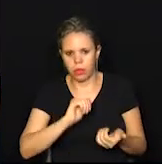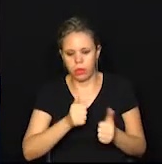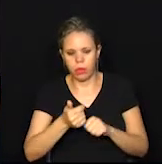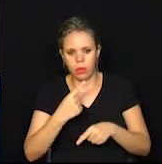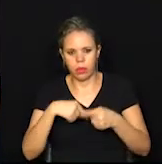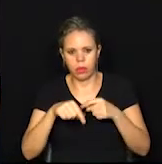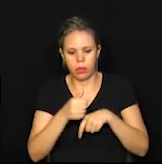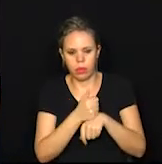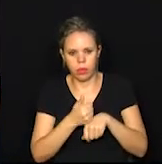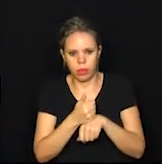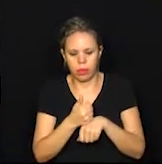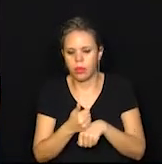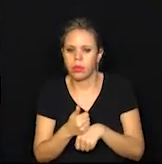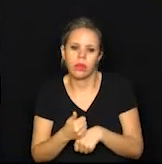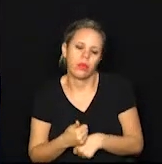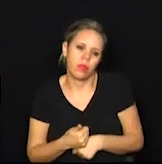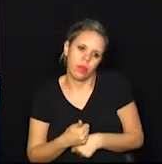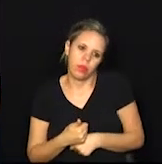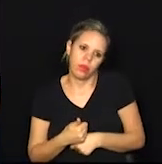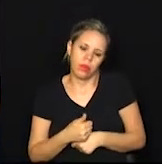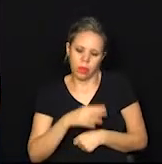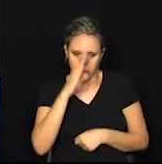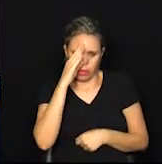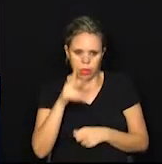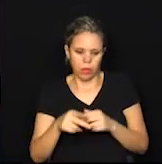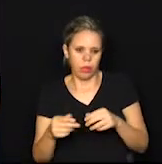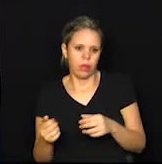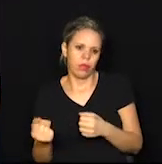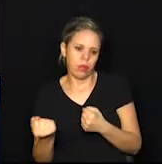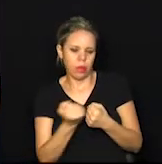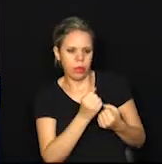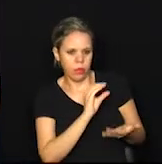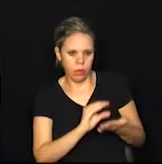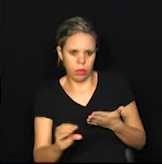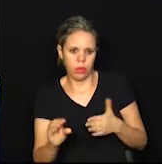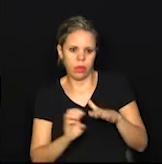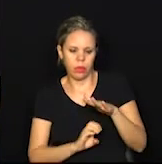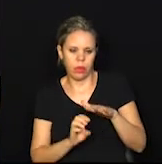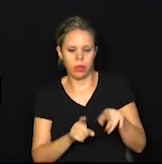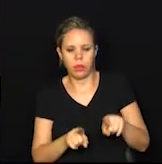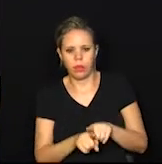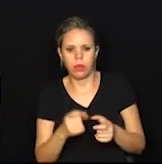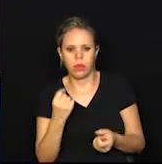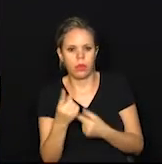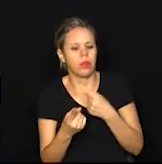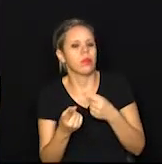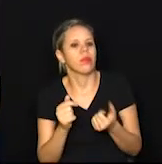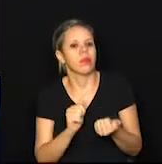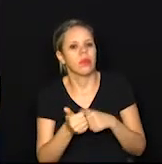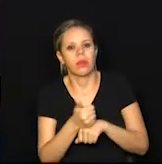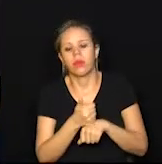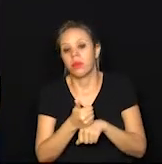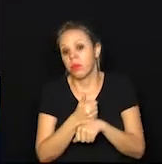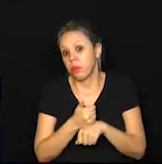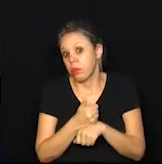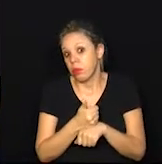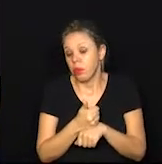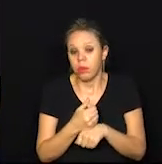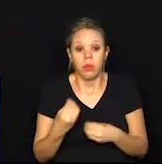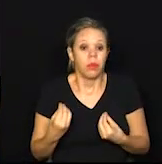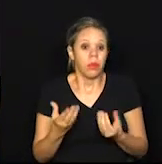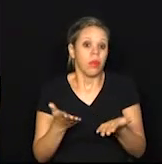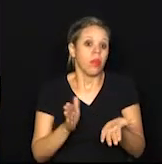algum sentido, ele pode destacar patrocínio para alguns atletas, ele